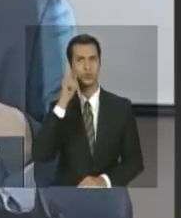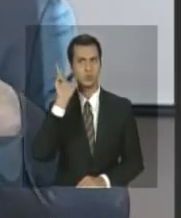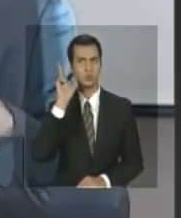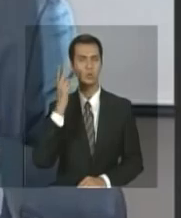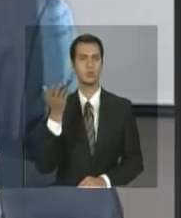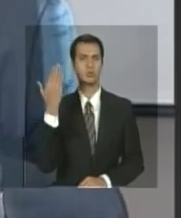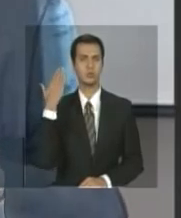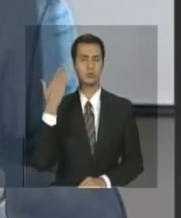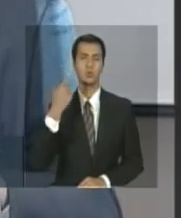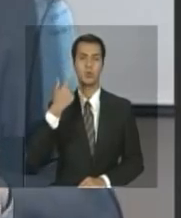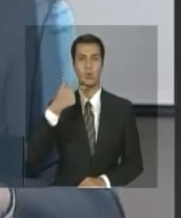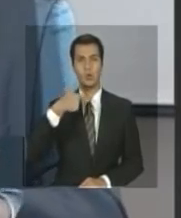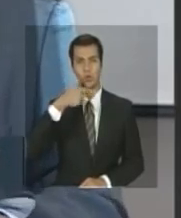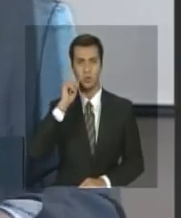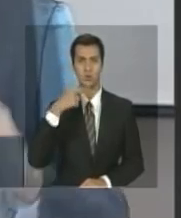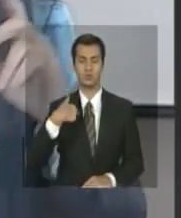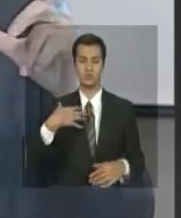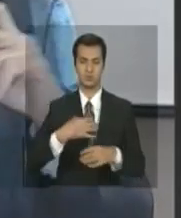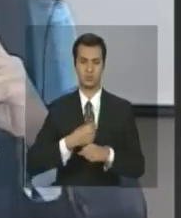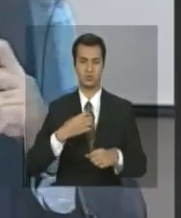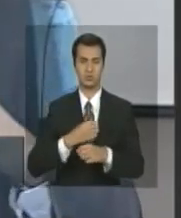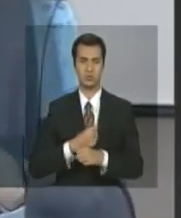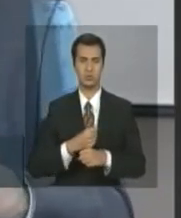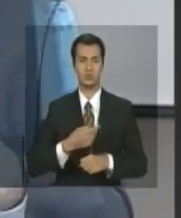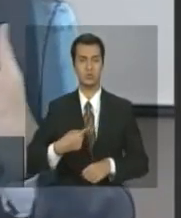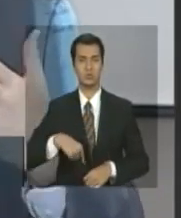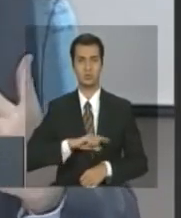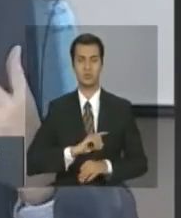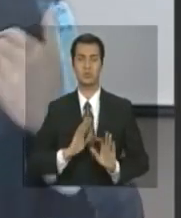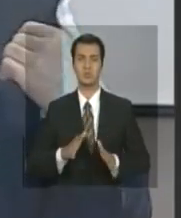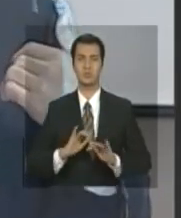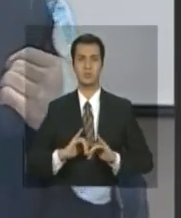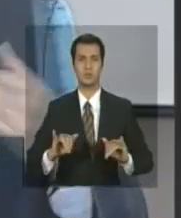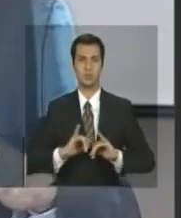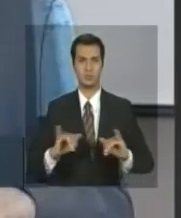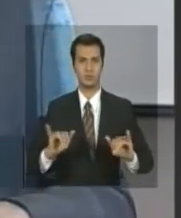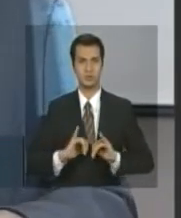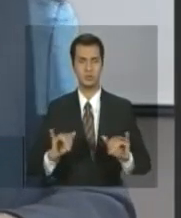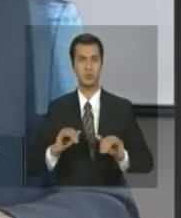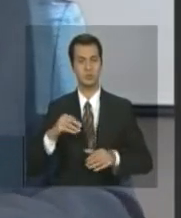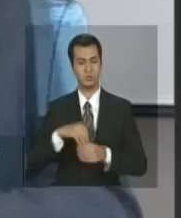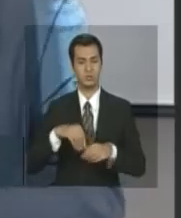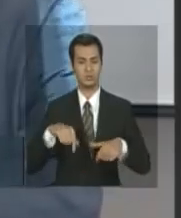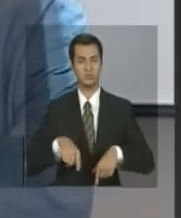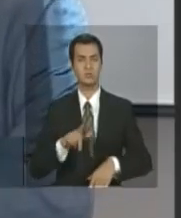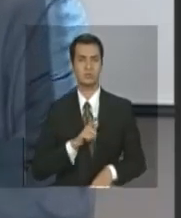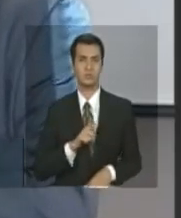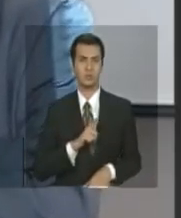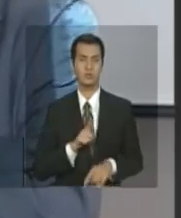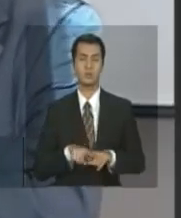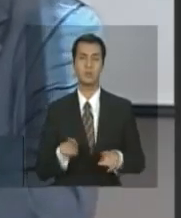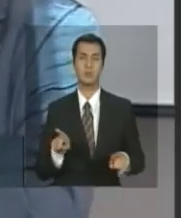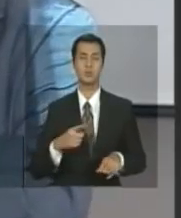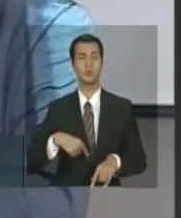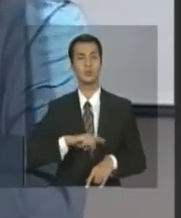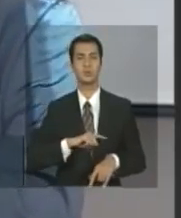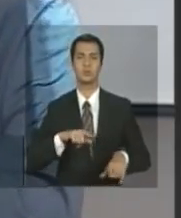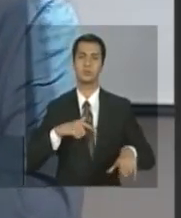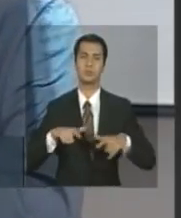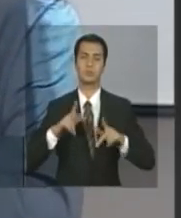os dados a partir de ontem, fizemos essas contas a partir do que a gente já tinha de informação nossa, mas a gente foi fazer o mesmo exercício